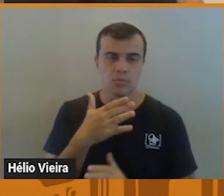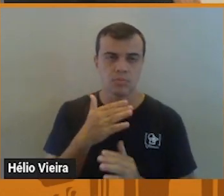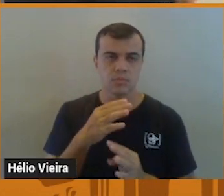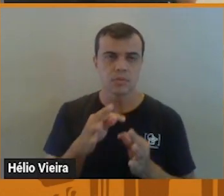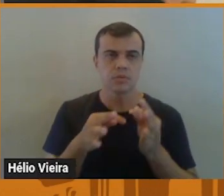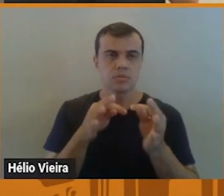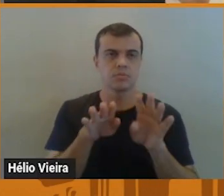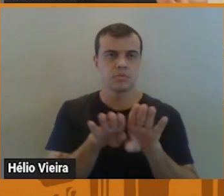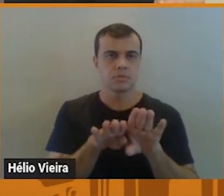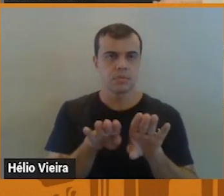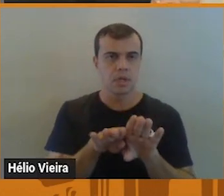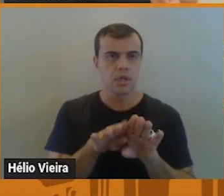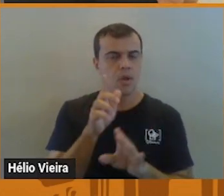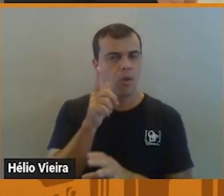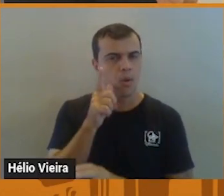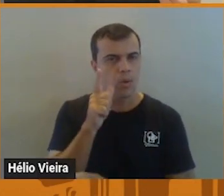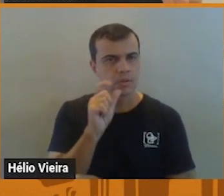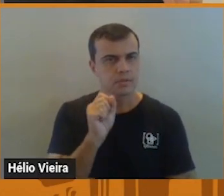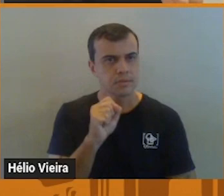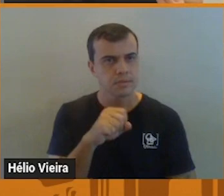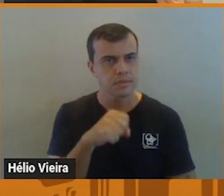nesse sentido, você consegue